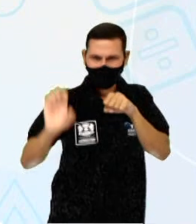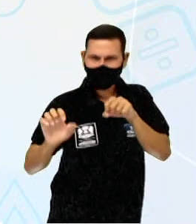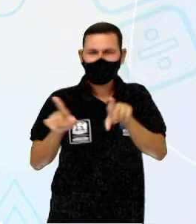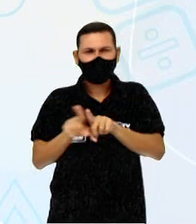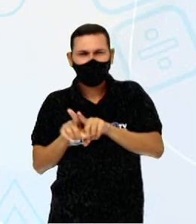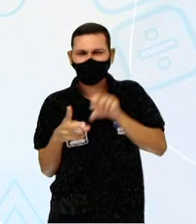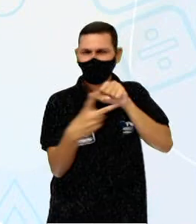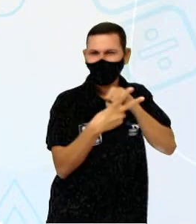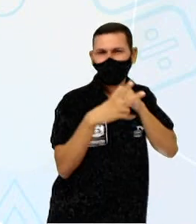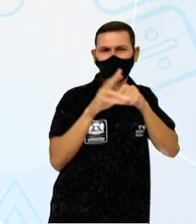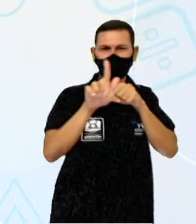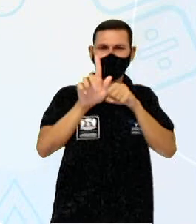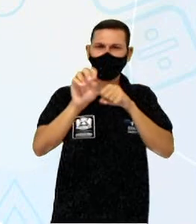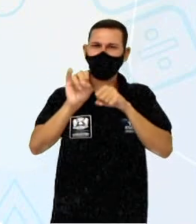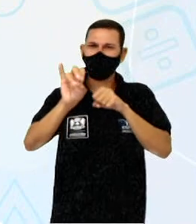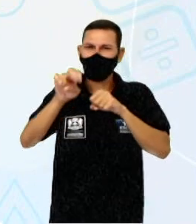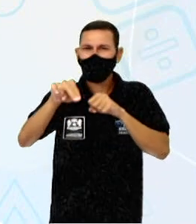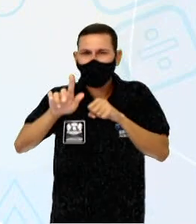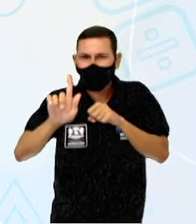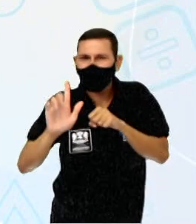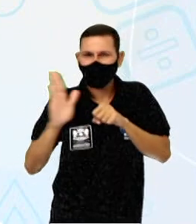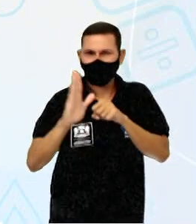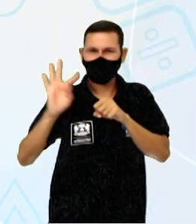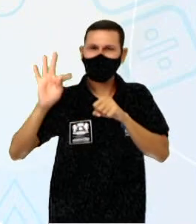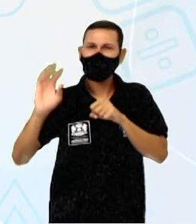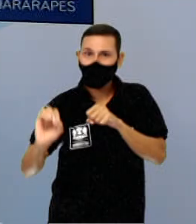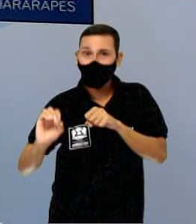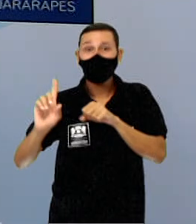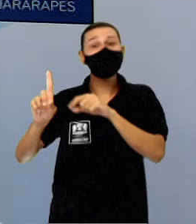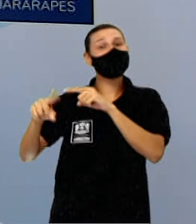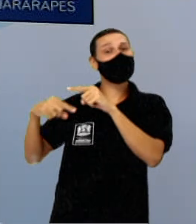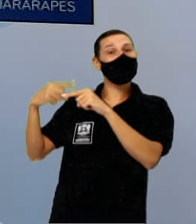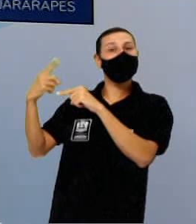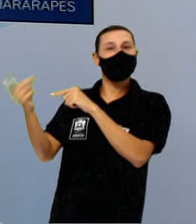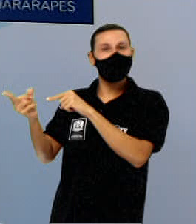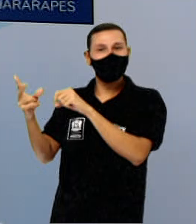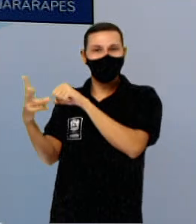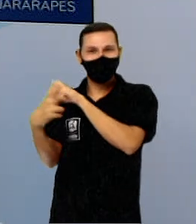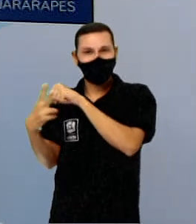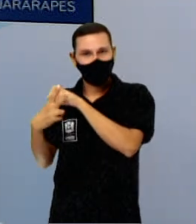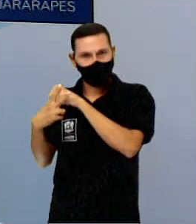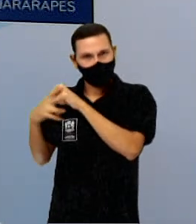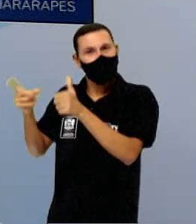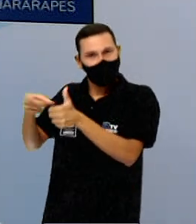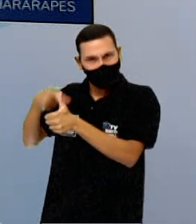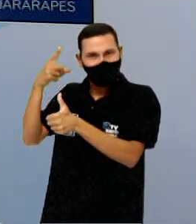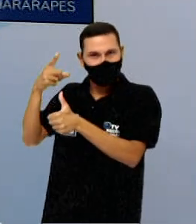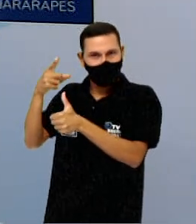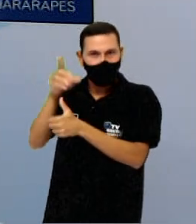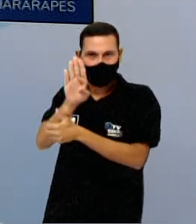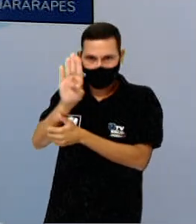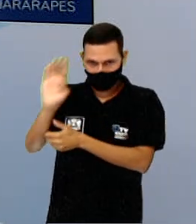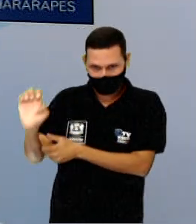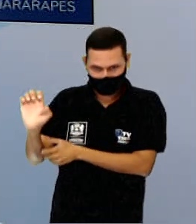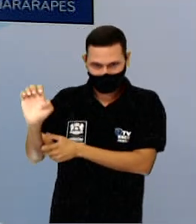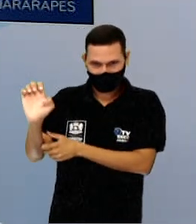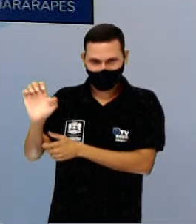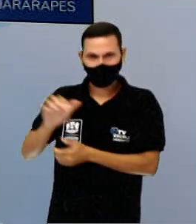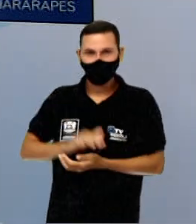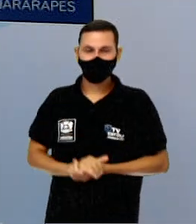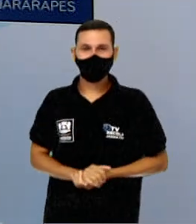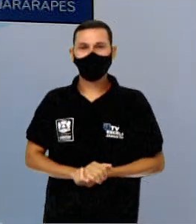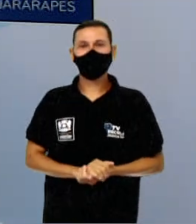gol 21 e temos seguindo esses dois um verbo principal be certo